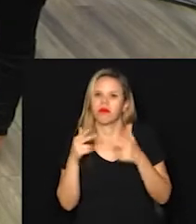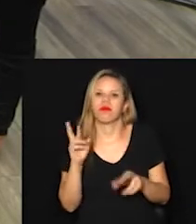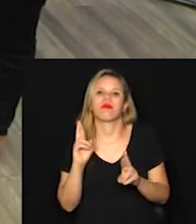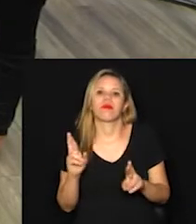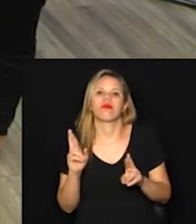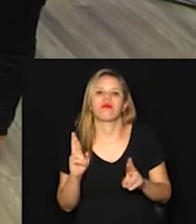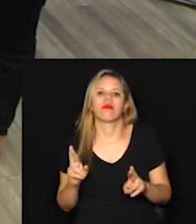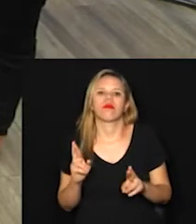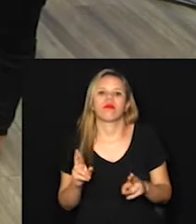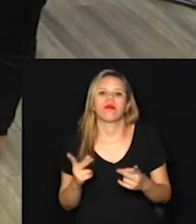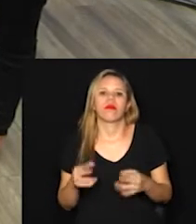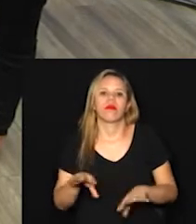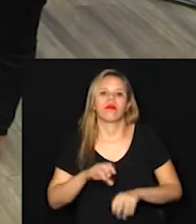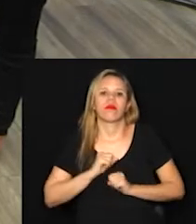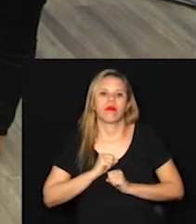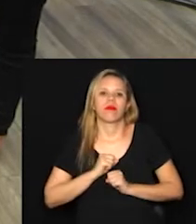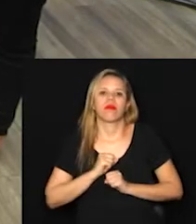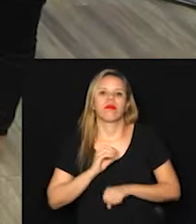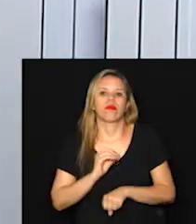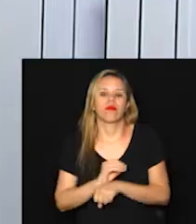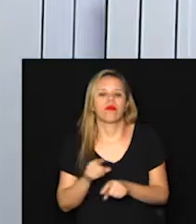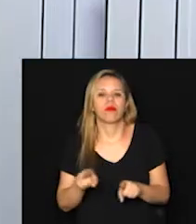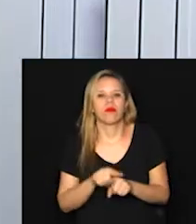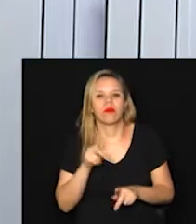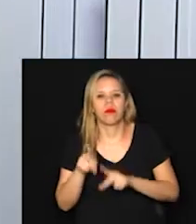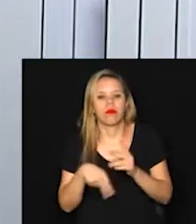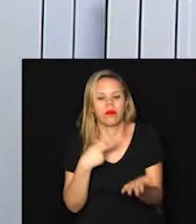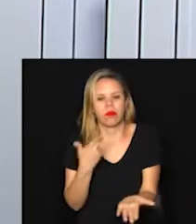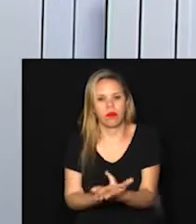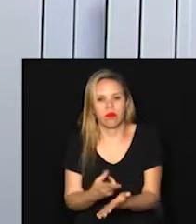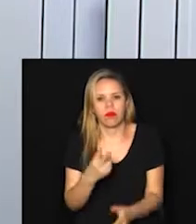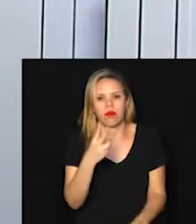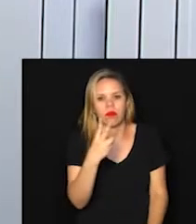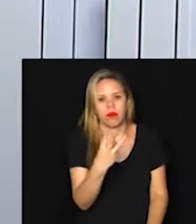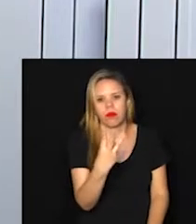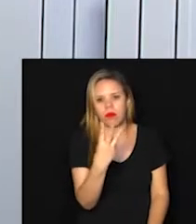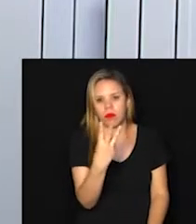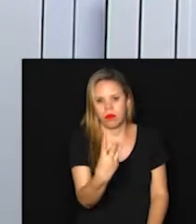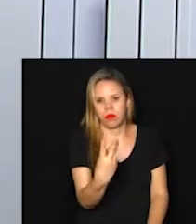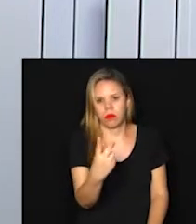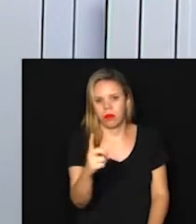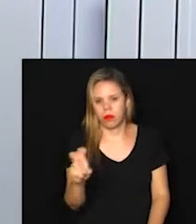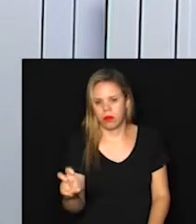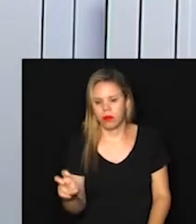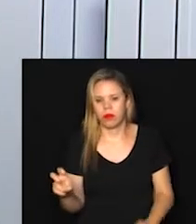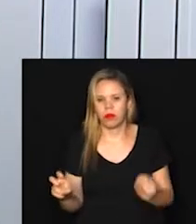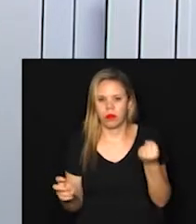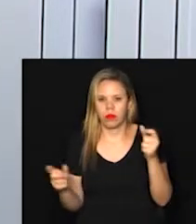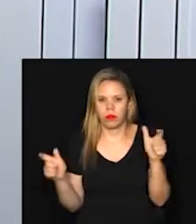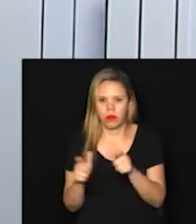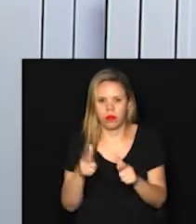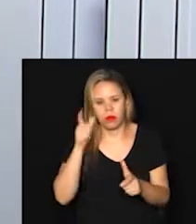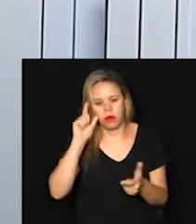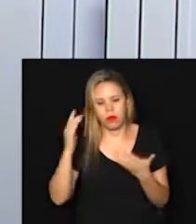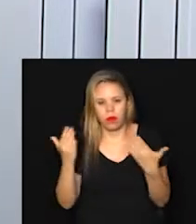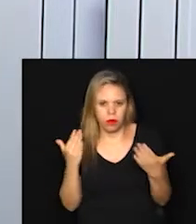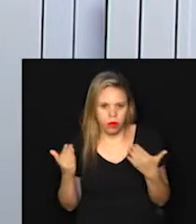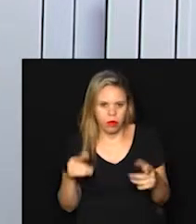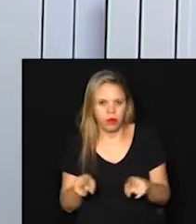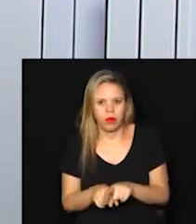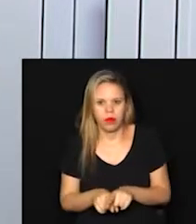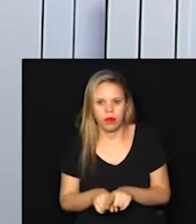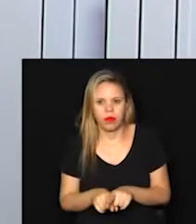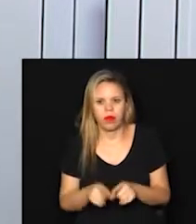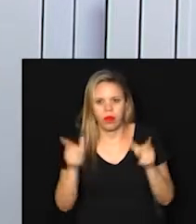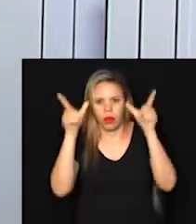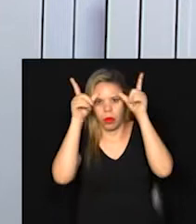que com anticorpos, né? Pessoas internadas, 315, 8 a menos em relação a ontem, então também